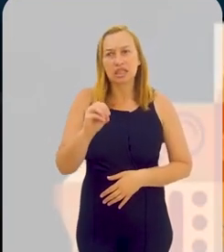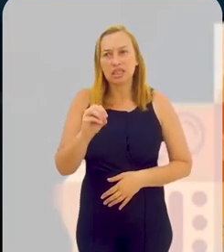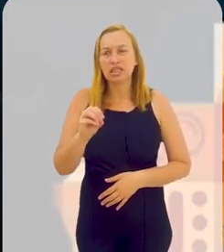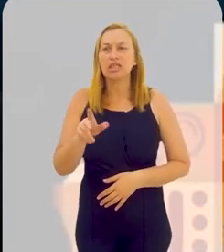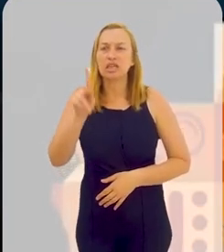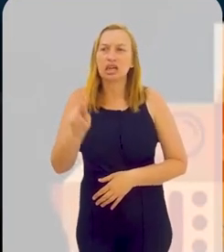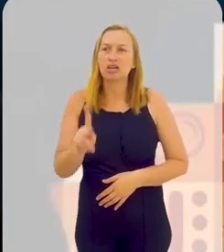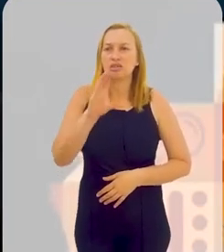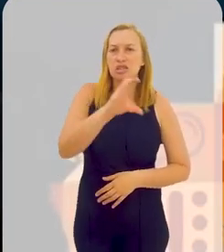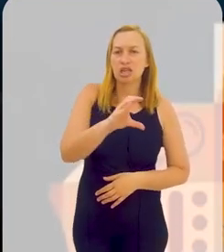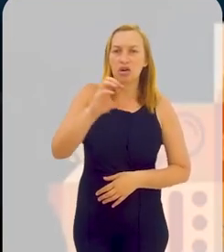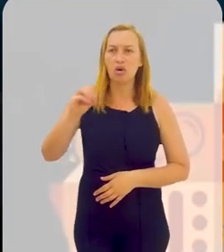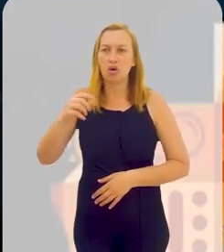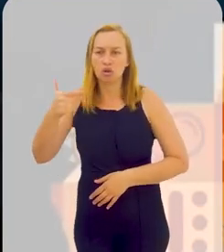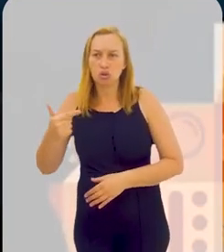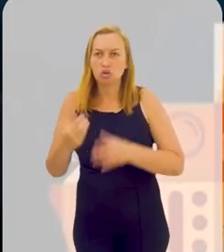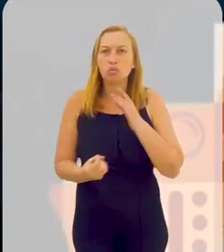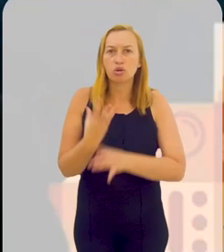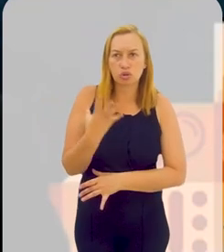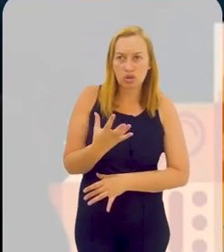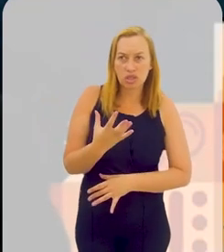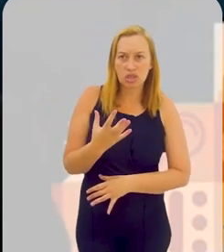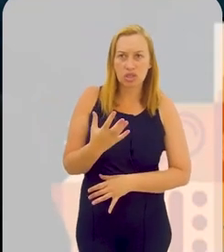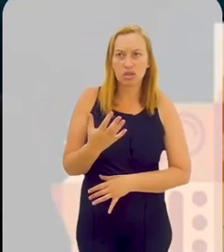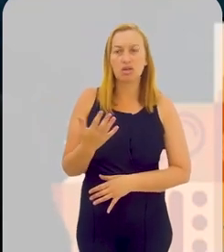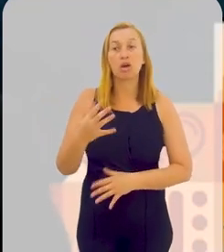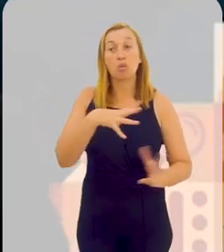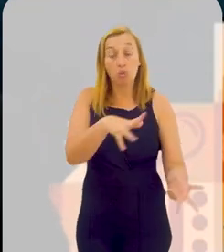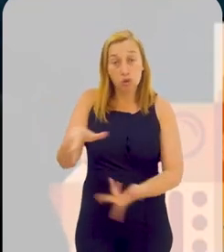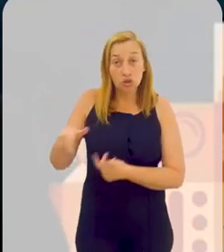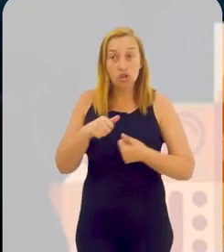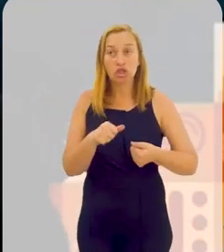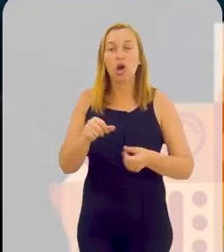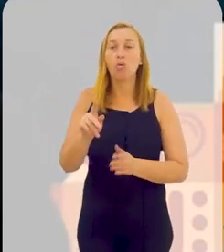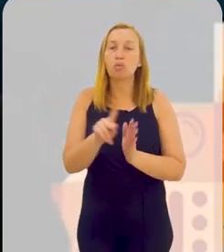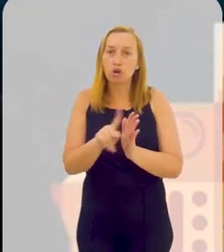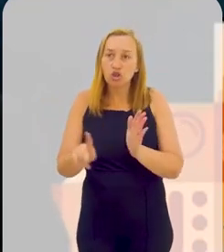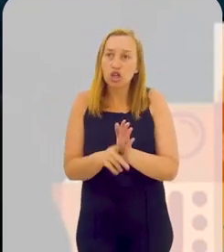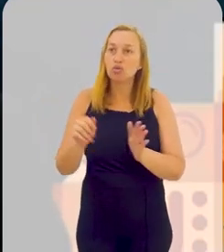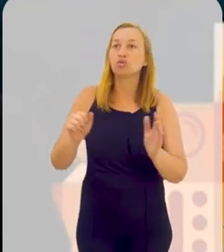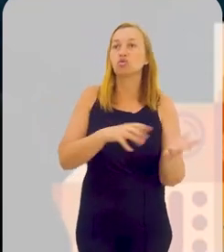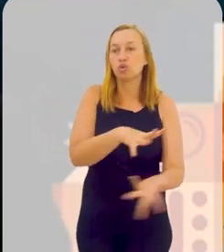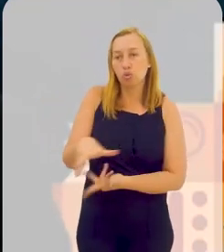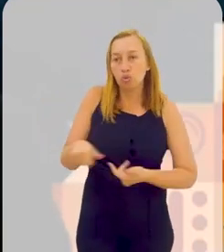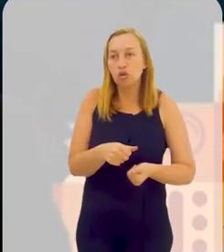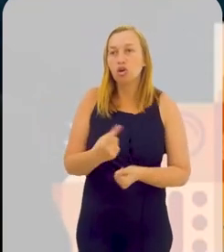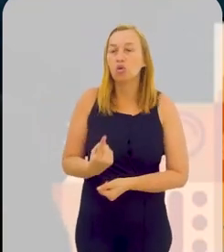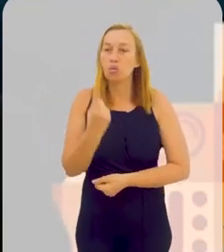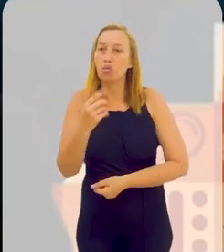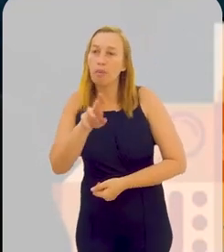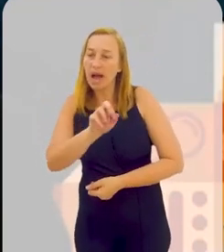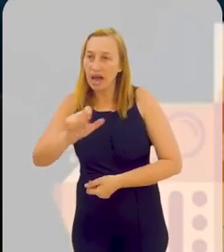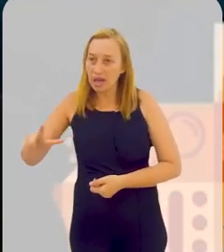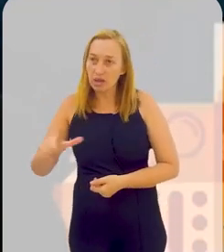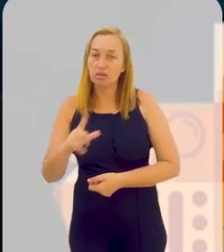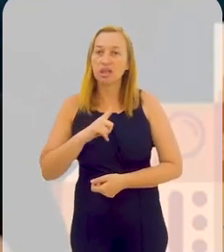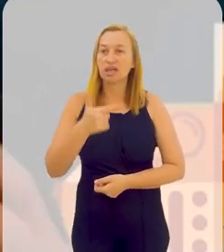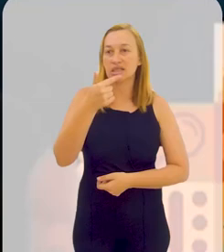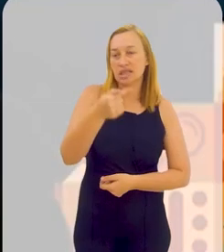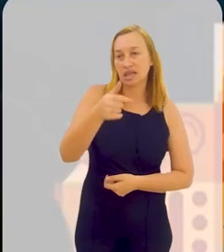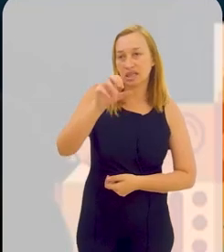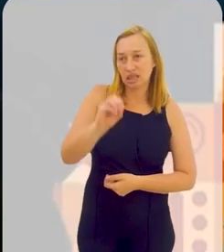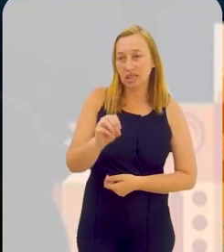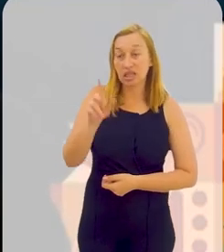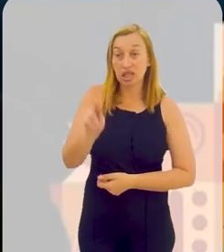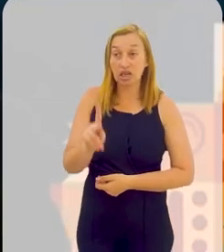de CO2 por barril produzido, né? Essa é a média mundial. Há projetos no mundo que um barril emite